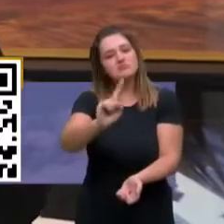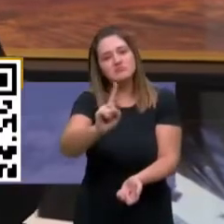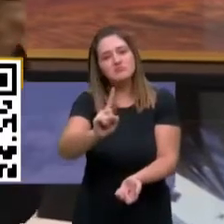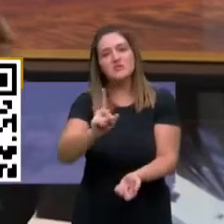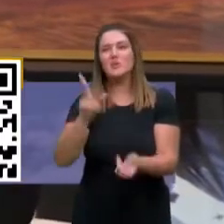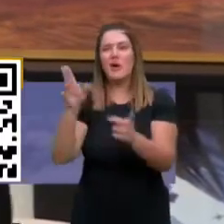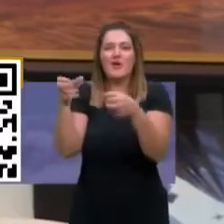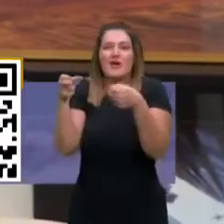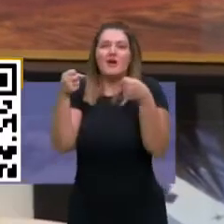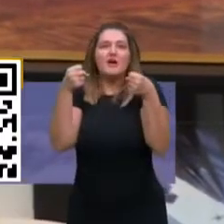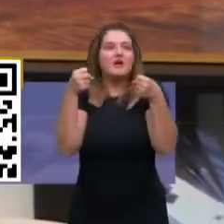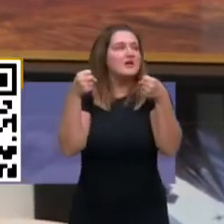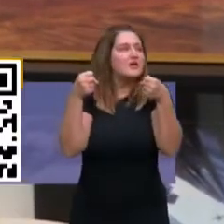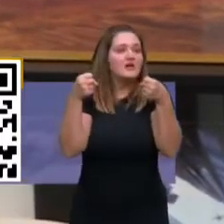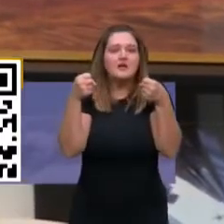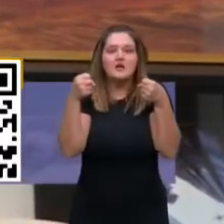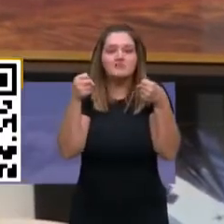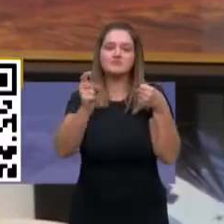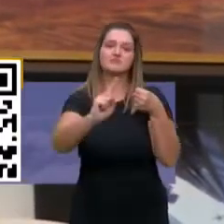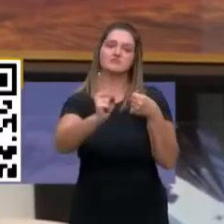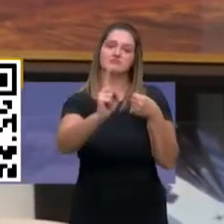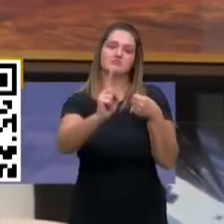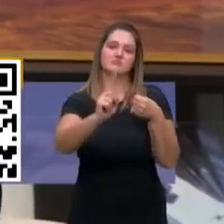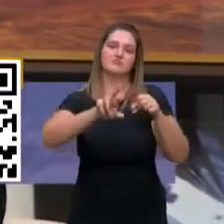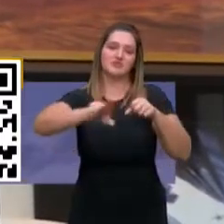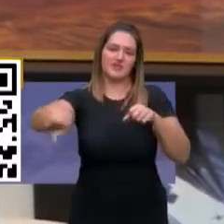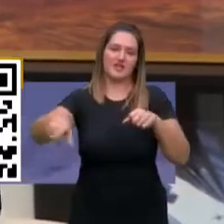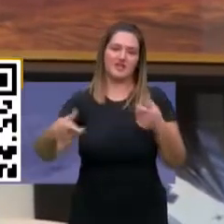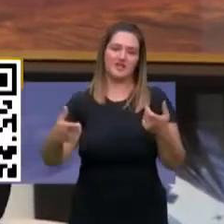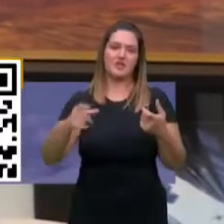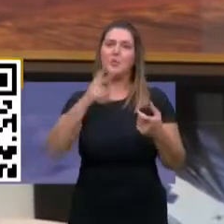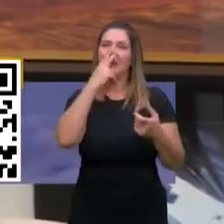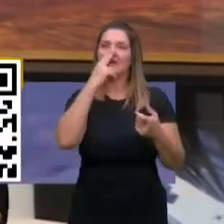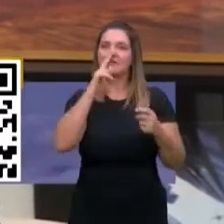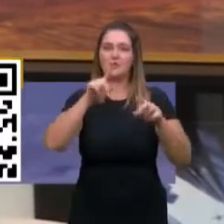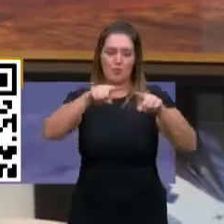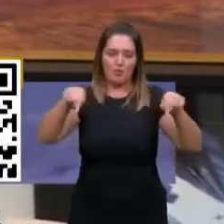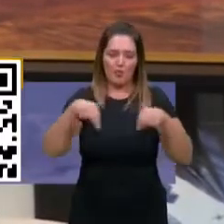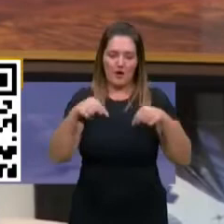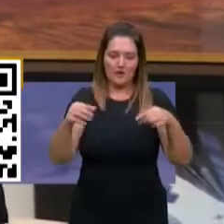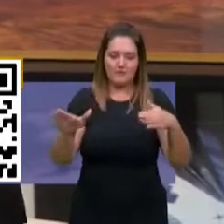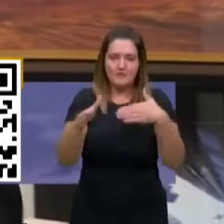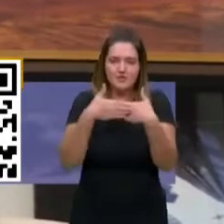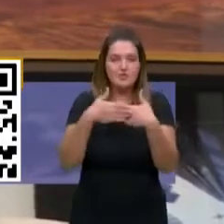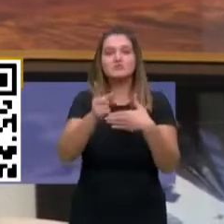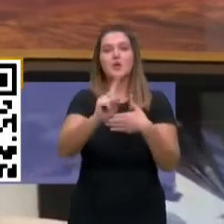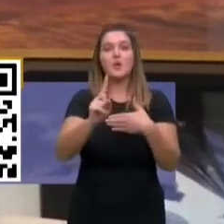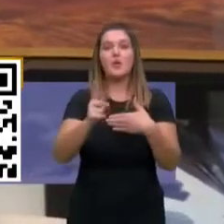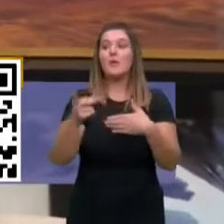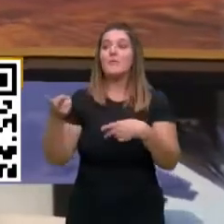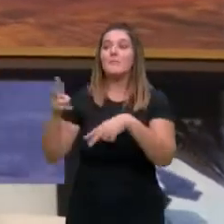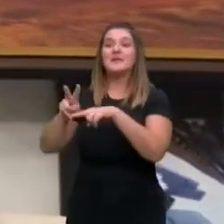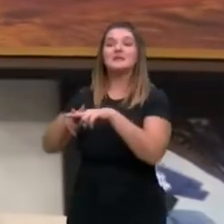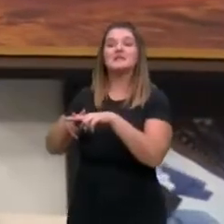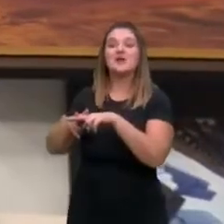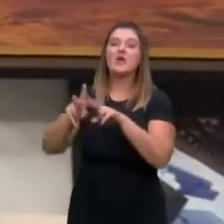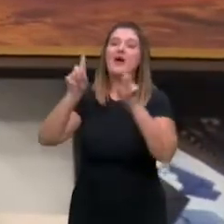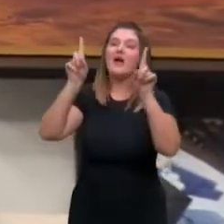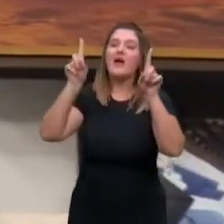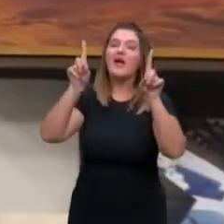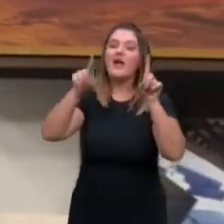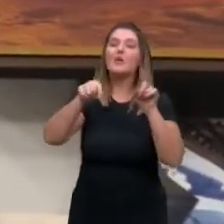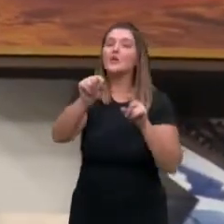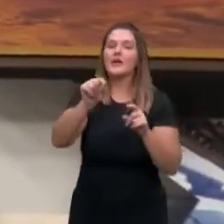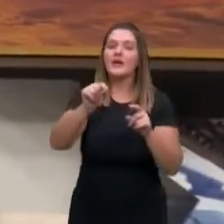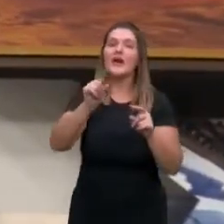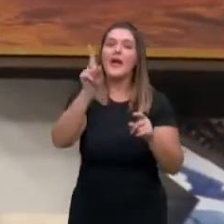numa penitenciária, ou numa cadeia, ou num quarto fechado. Não, não. A prisão de Satanás é